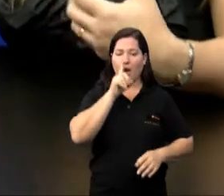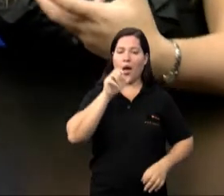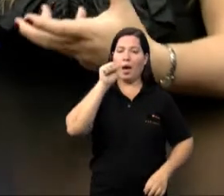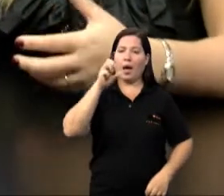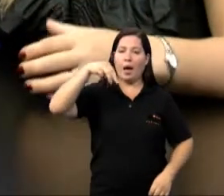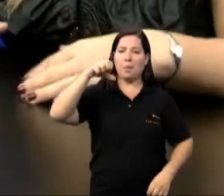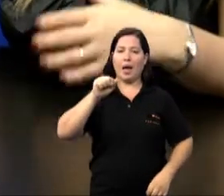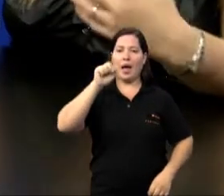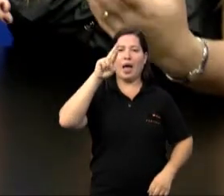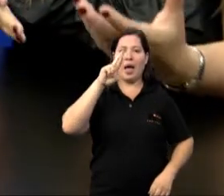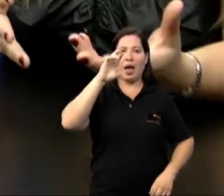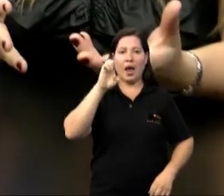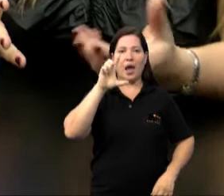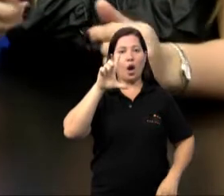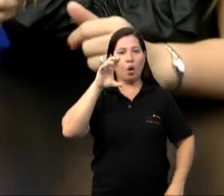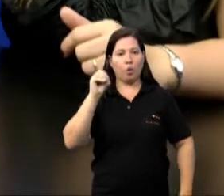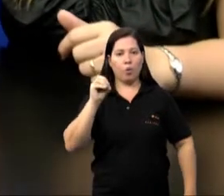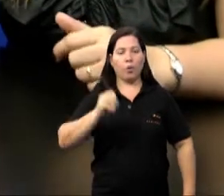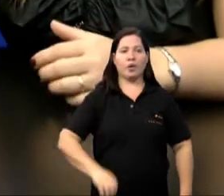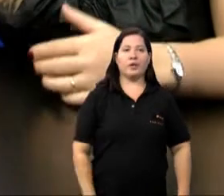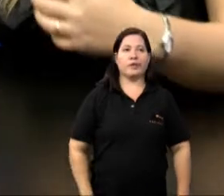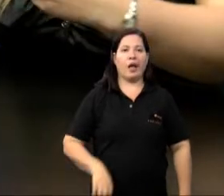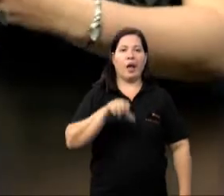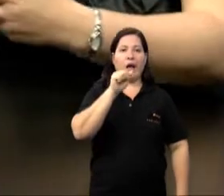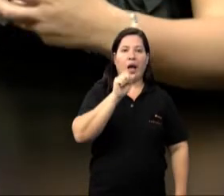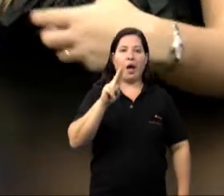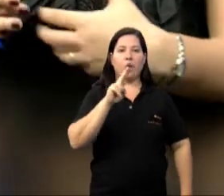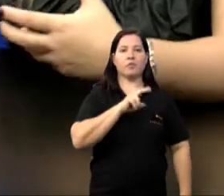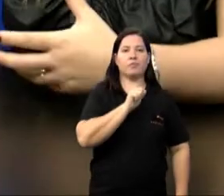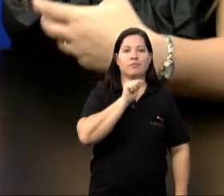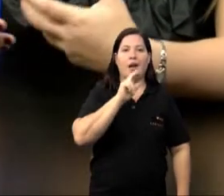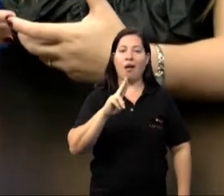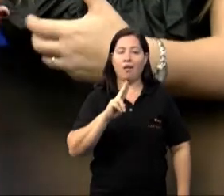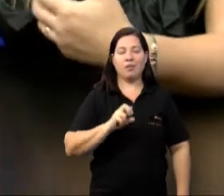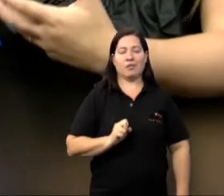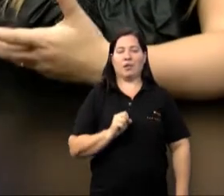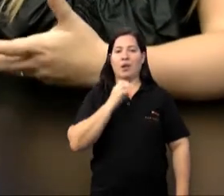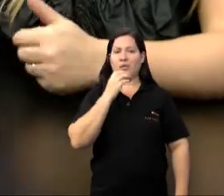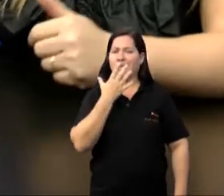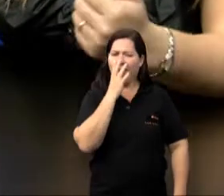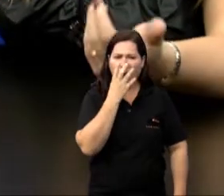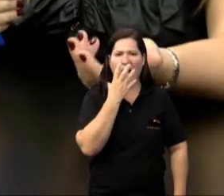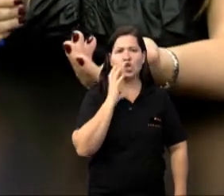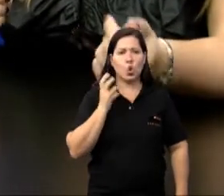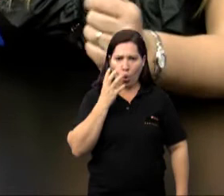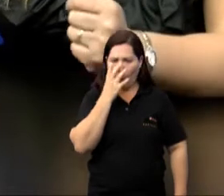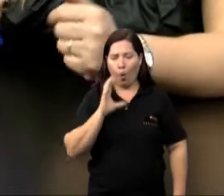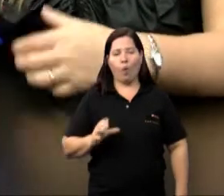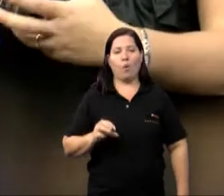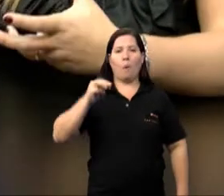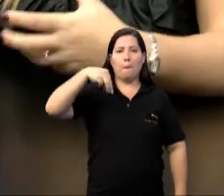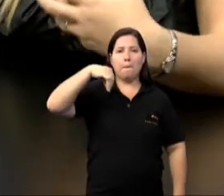Não é uau, a gente tem um cachorro, né? Que ela, com certeza, ela vai aprender, não é o miau, é o gato,